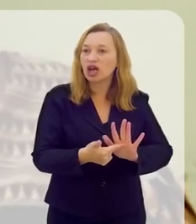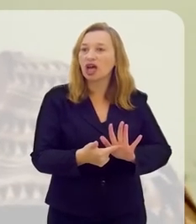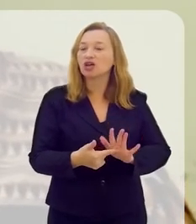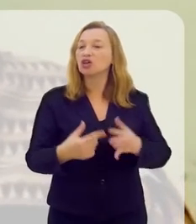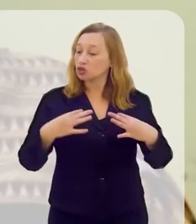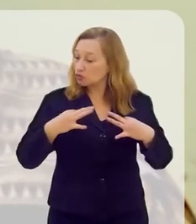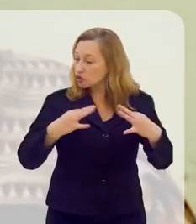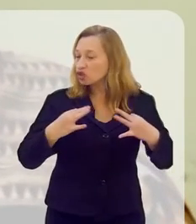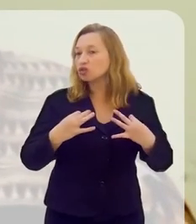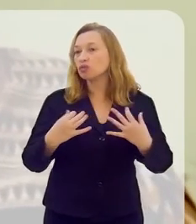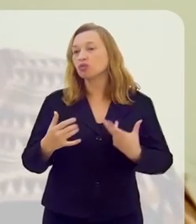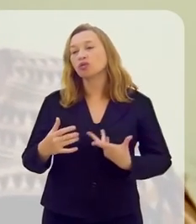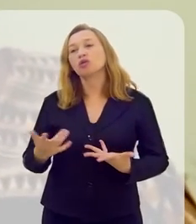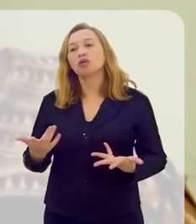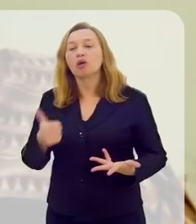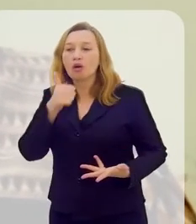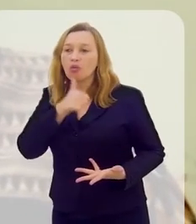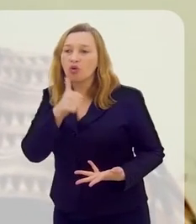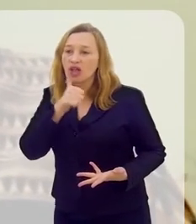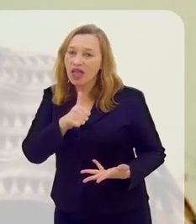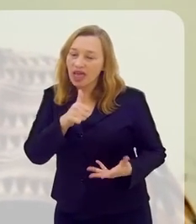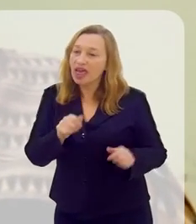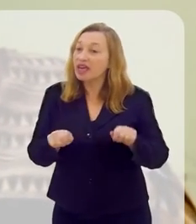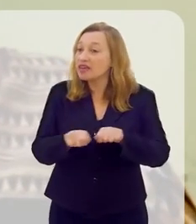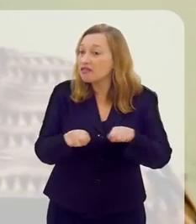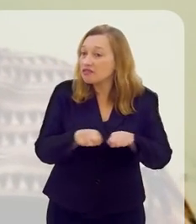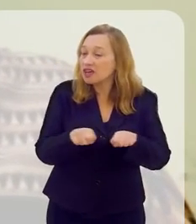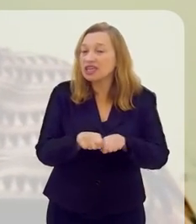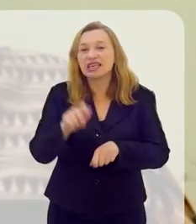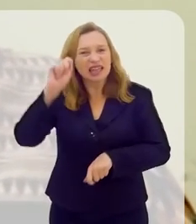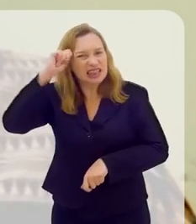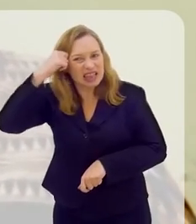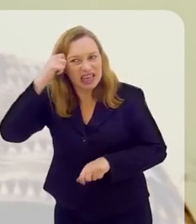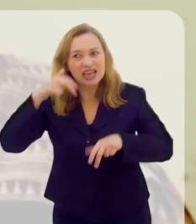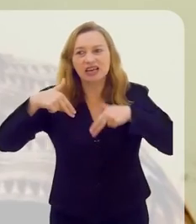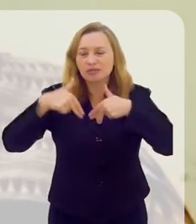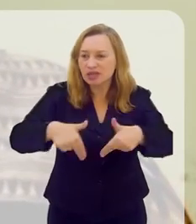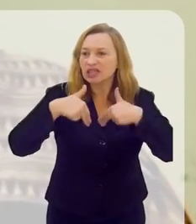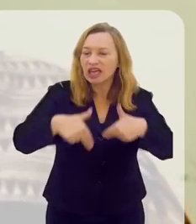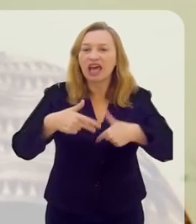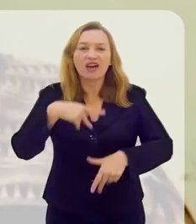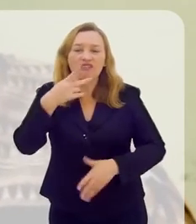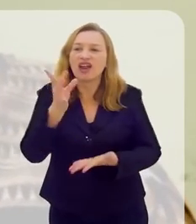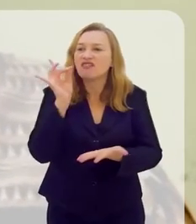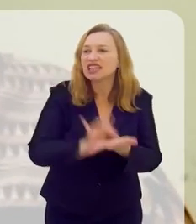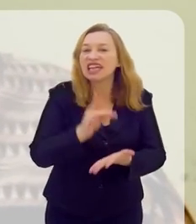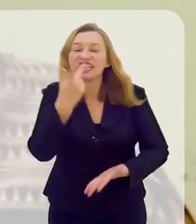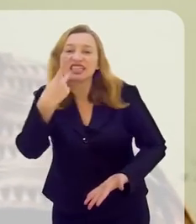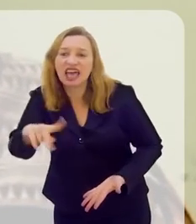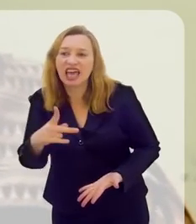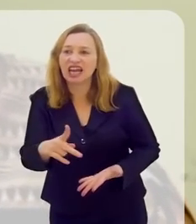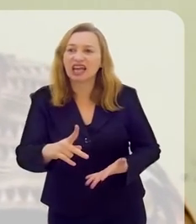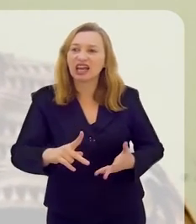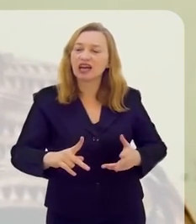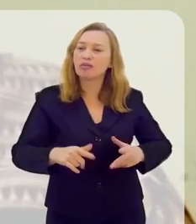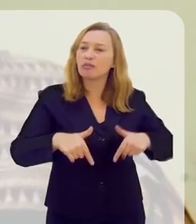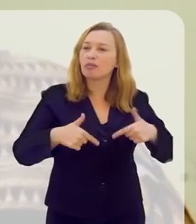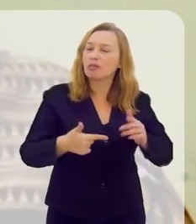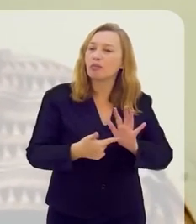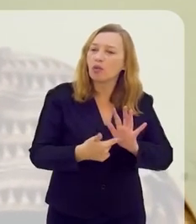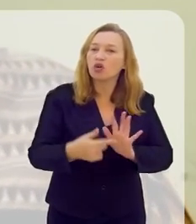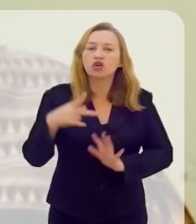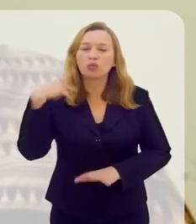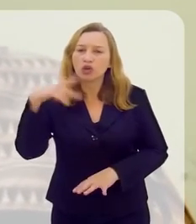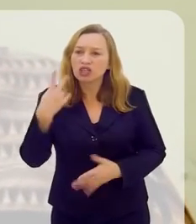eu estou vestindo a roupa de uma mulher, que ela é uma mulher negra, ela é militante, ela diz a verdade dela, ela se posiciona,